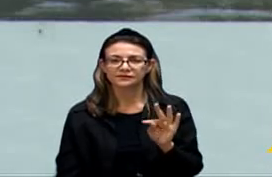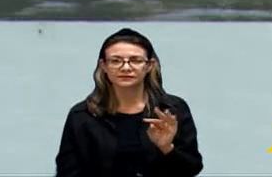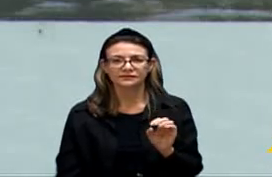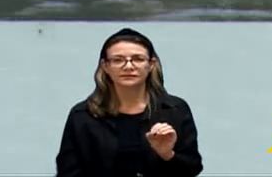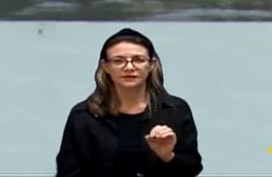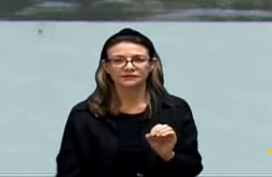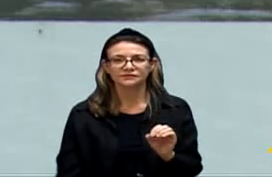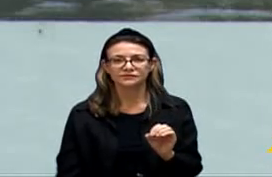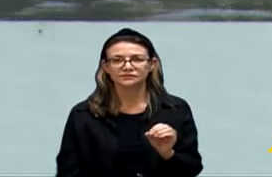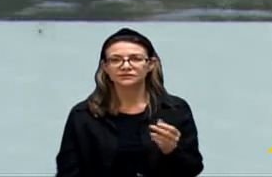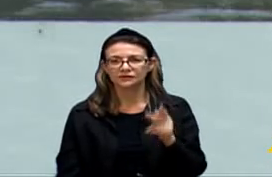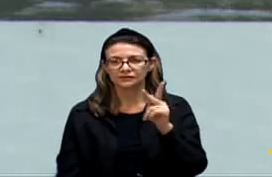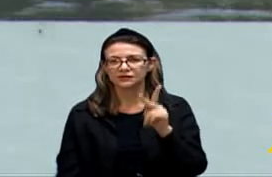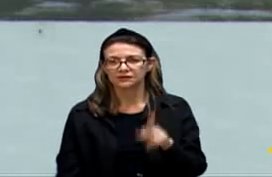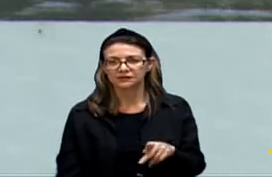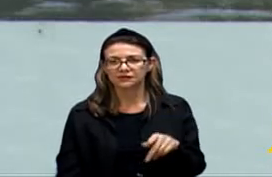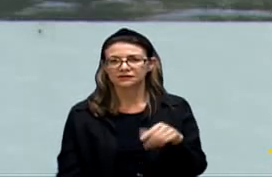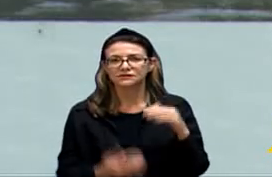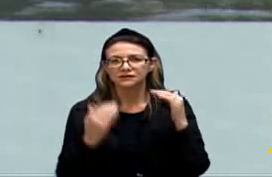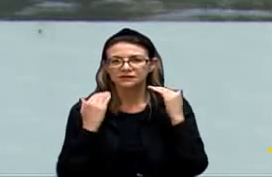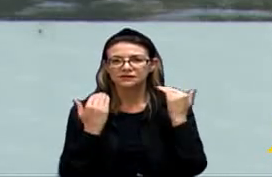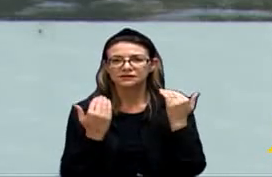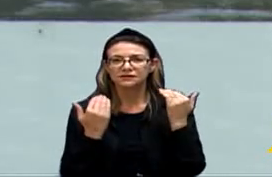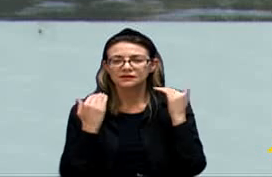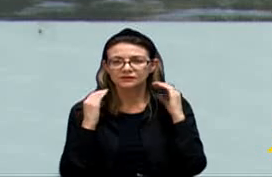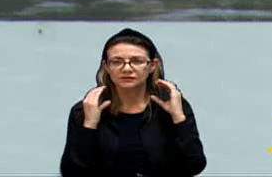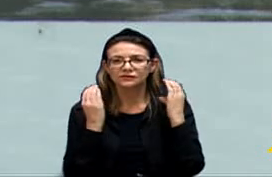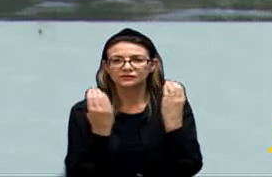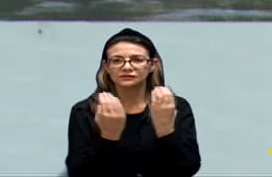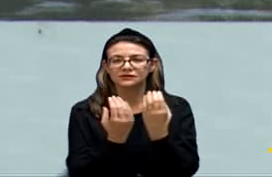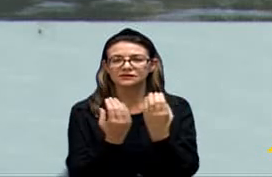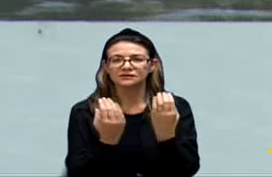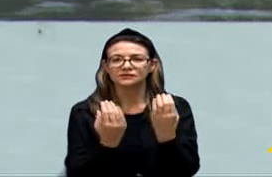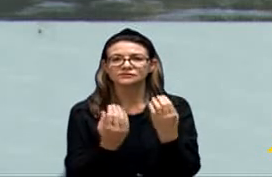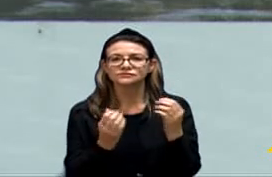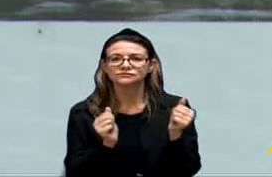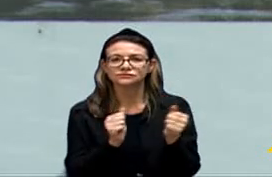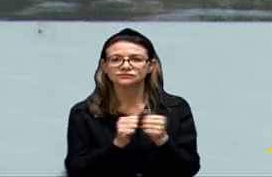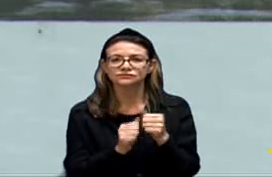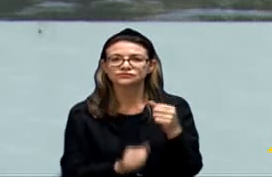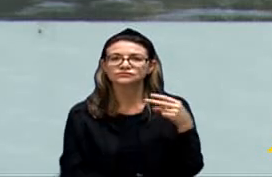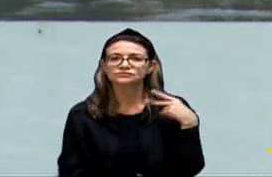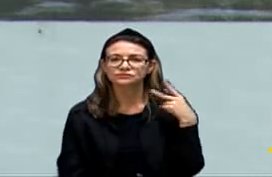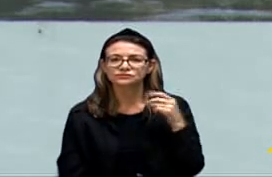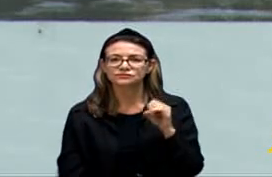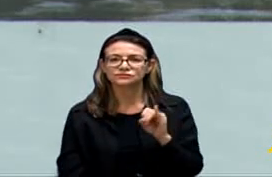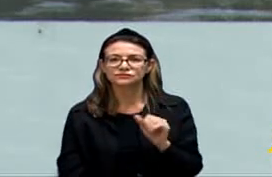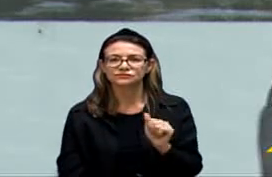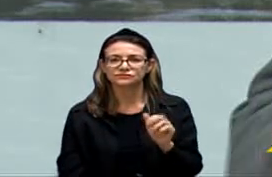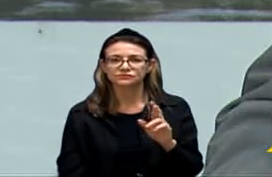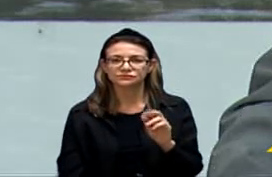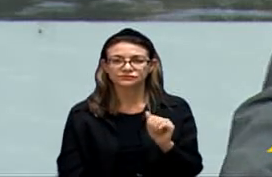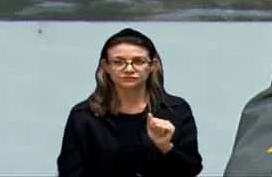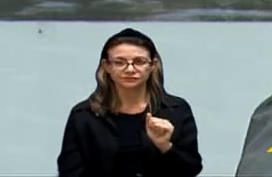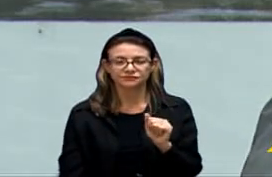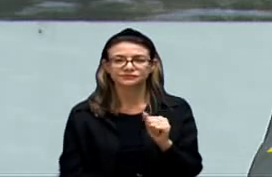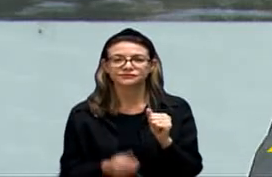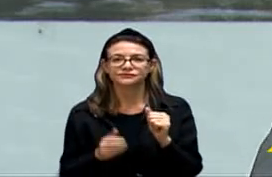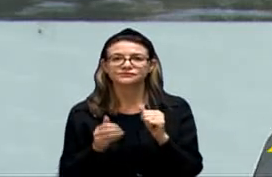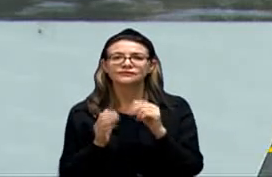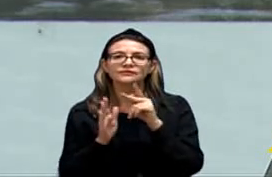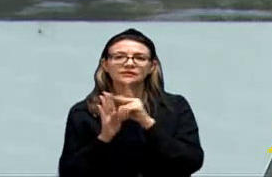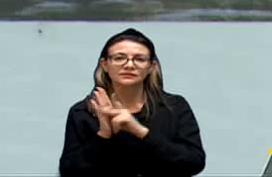nosso Presidente inclusive da comissão e a vereadora Iara e esse projeto na verdade já foi nós